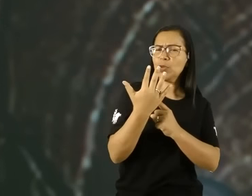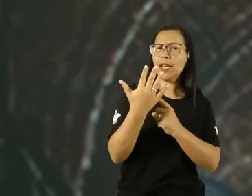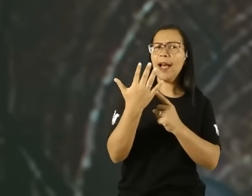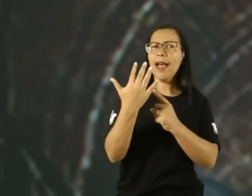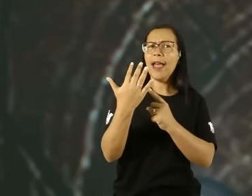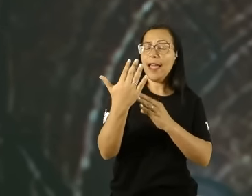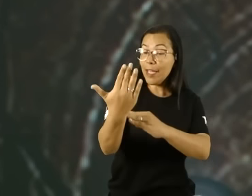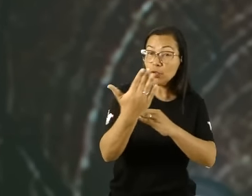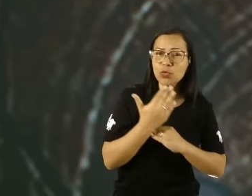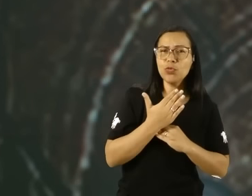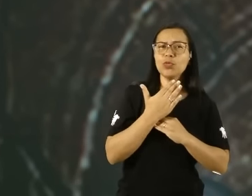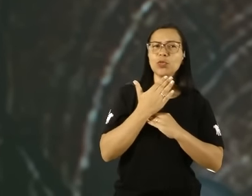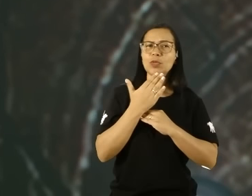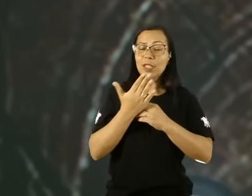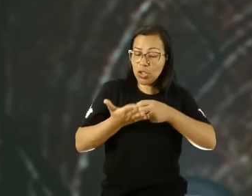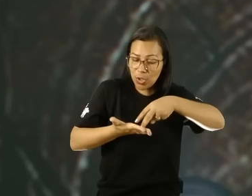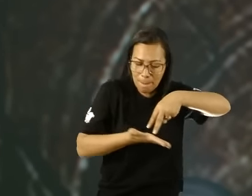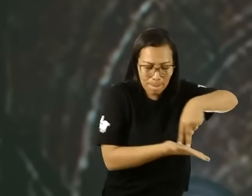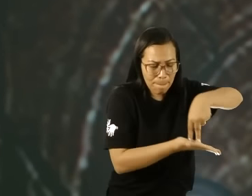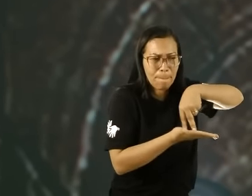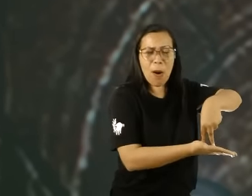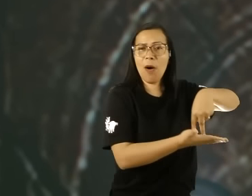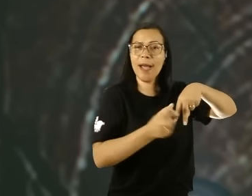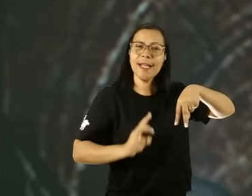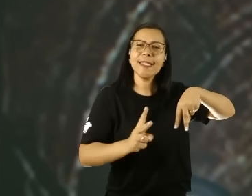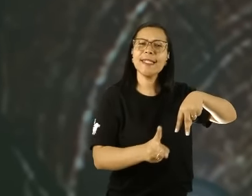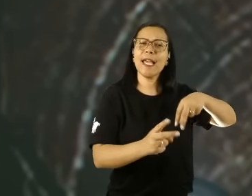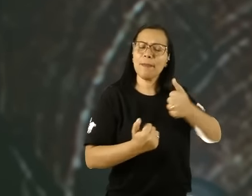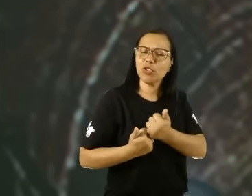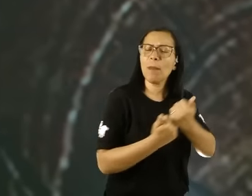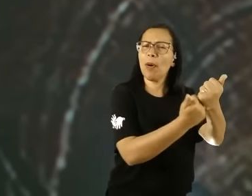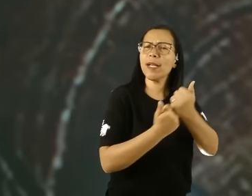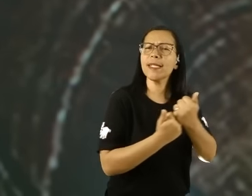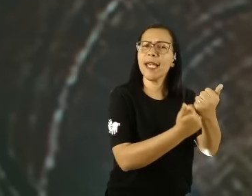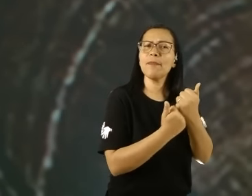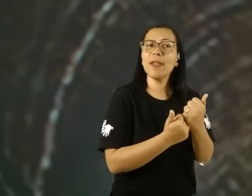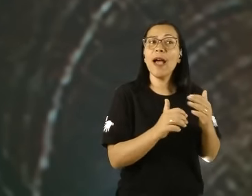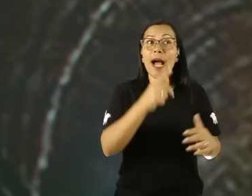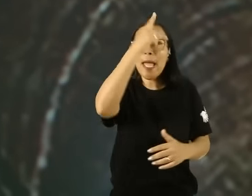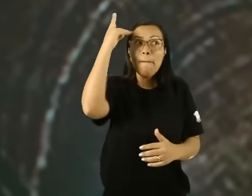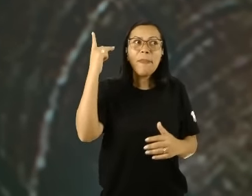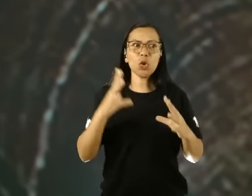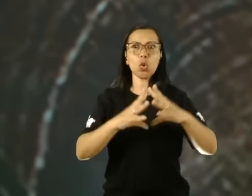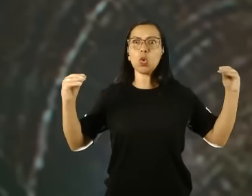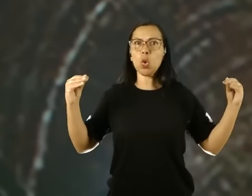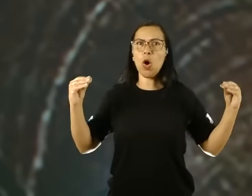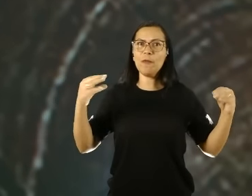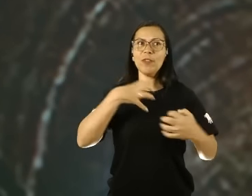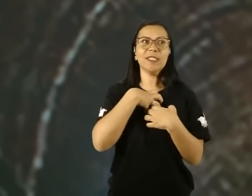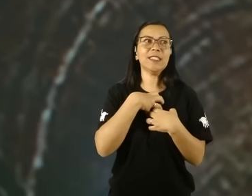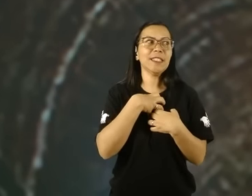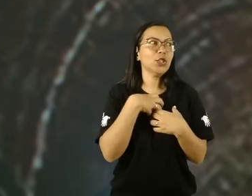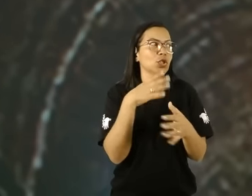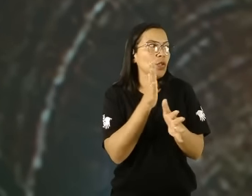problemas gigantescos. A sua fé. Não estou falando do seu pecado. Estou falando da sua fé. Eu estou enfrentando isso por causa da